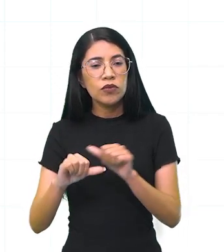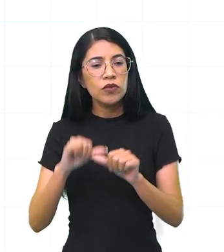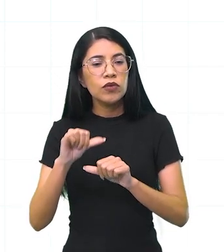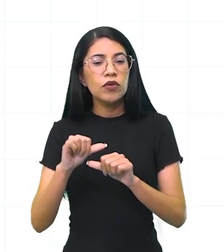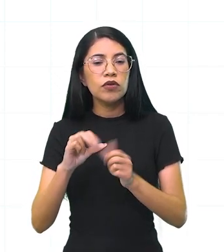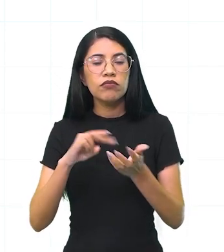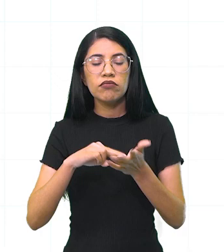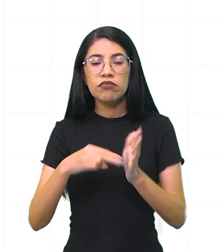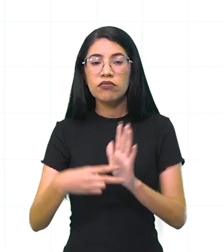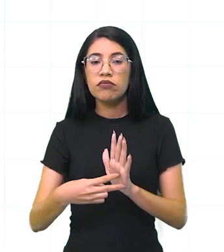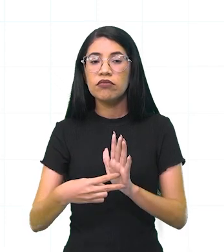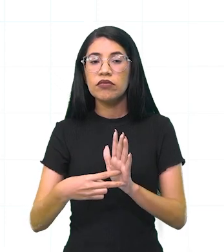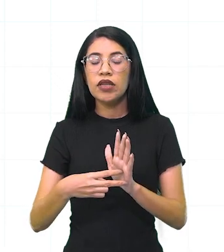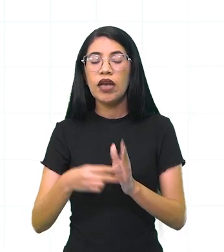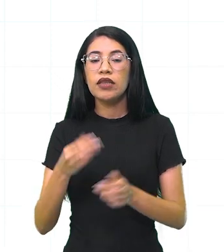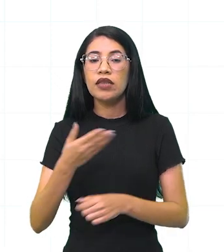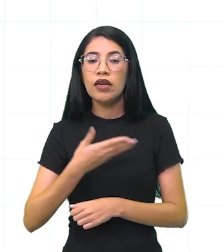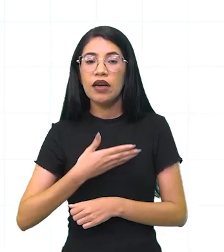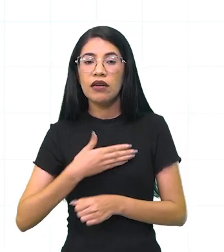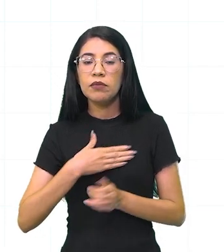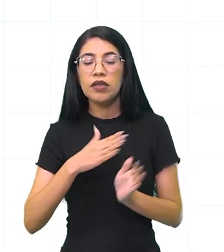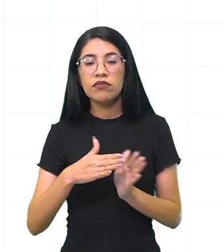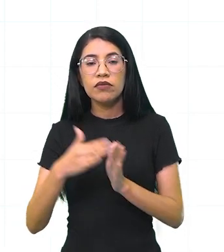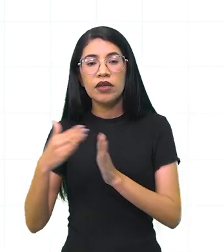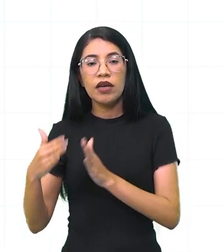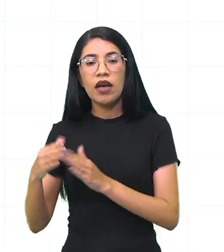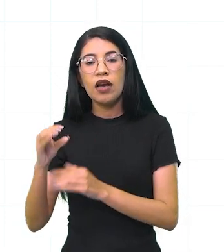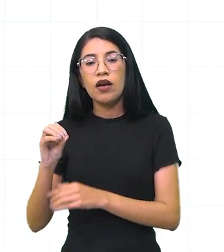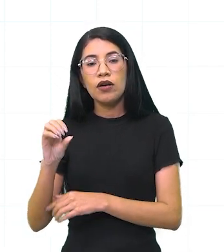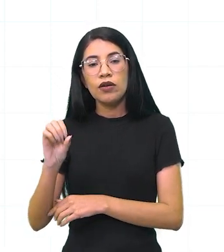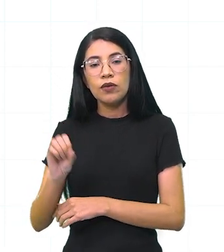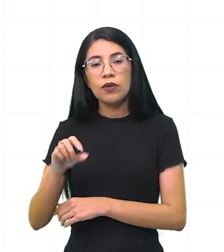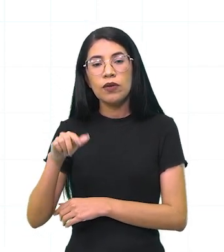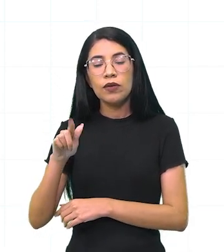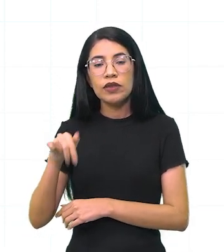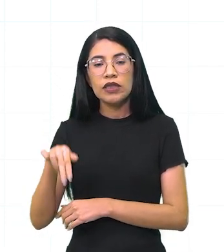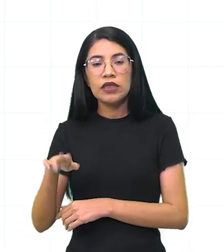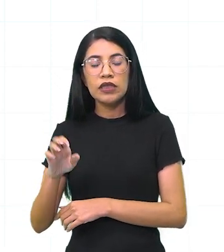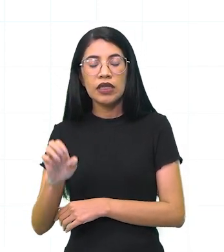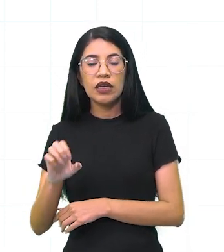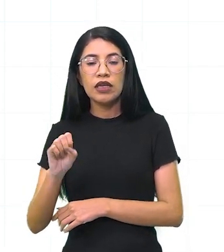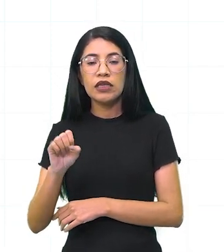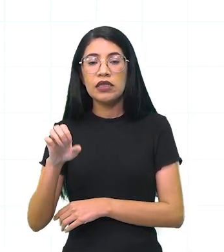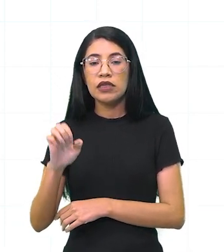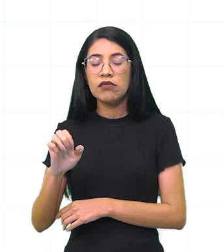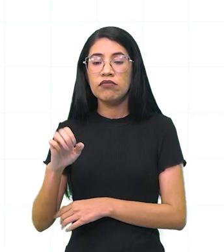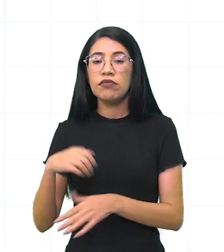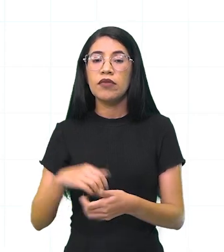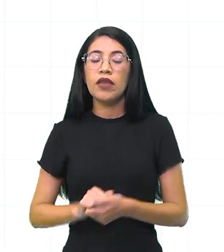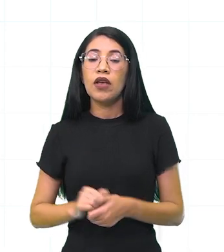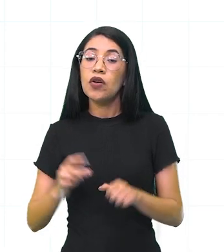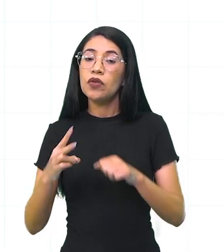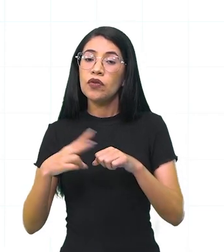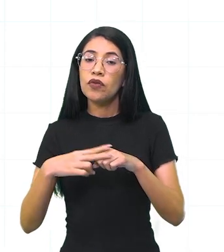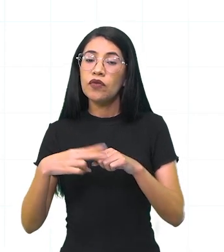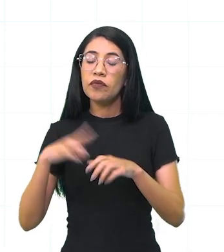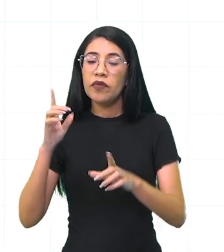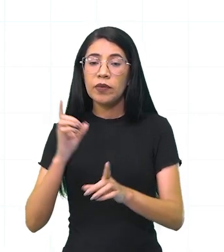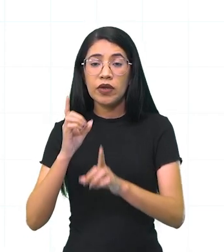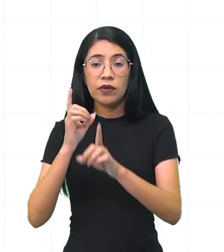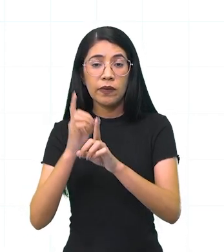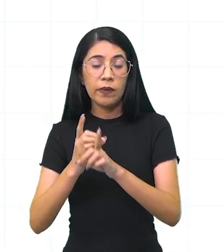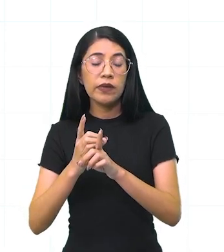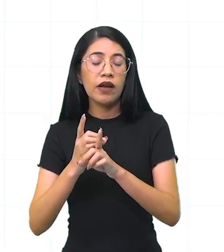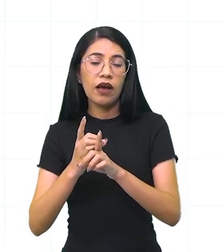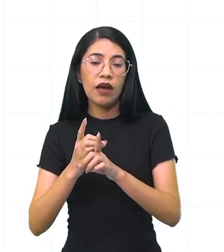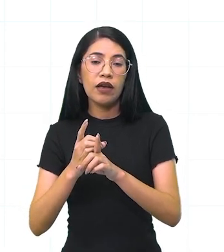logo em seguida vem a palavra amigos, depois os que, se não tenho. No verbo encontram, eu tenho alguma